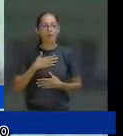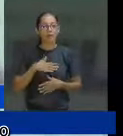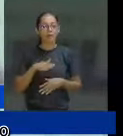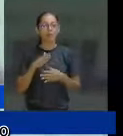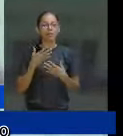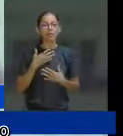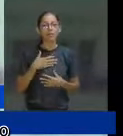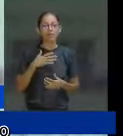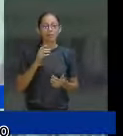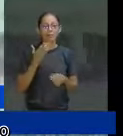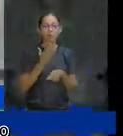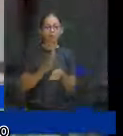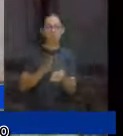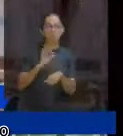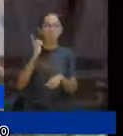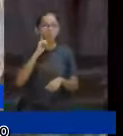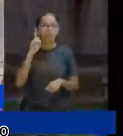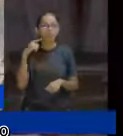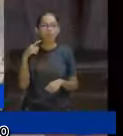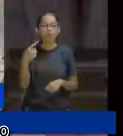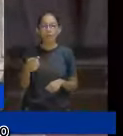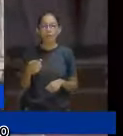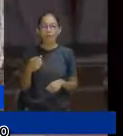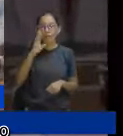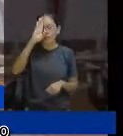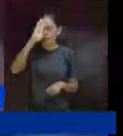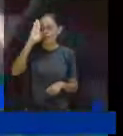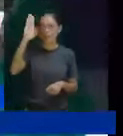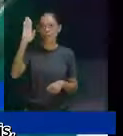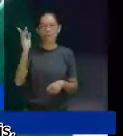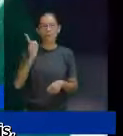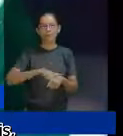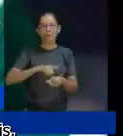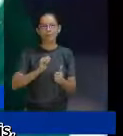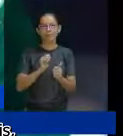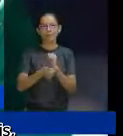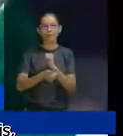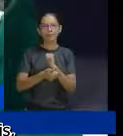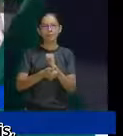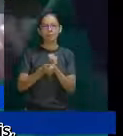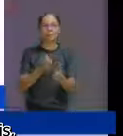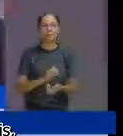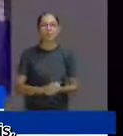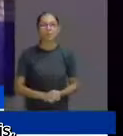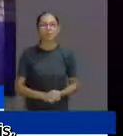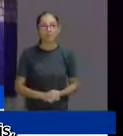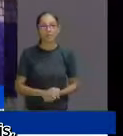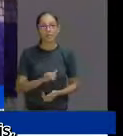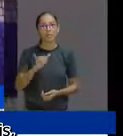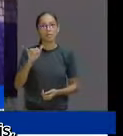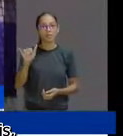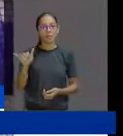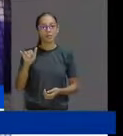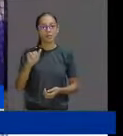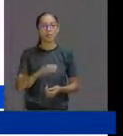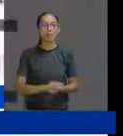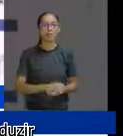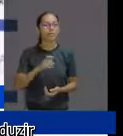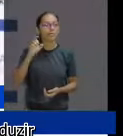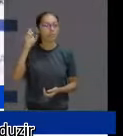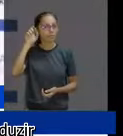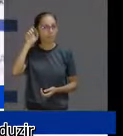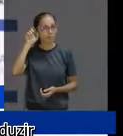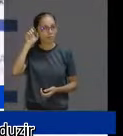treinos, no cotidiano e principalmente nas competições internacionais, uma vez que o modelo tem